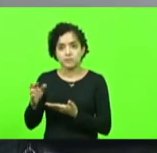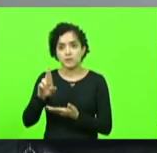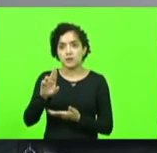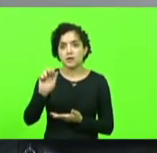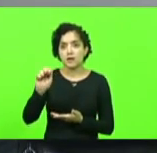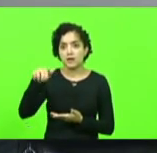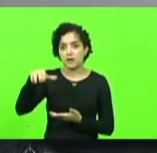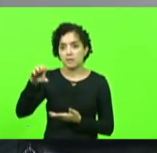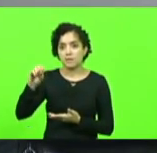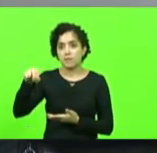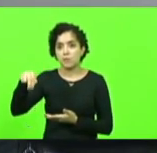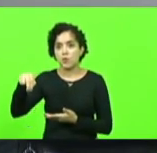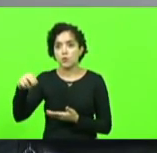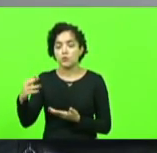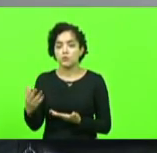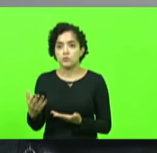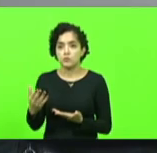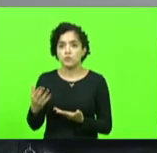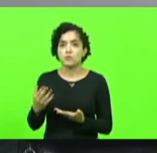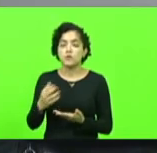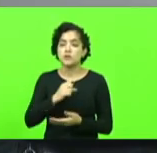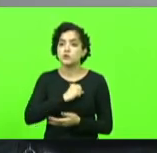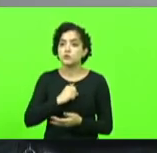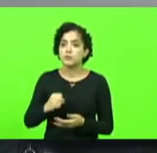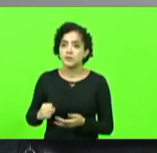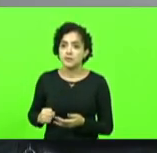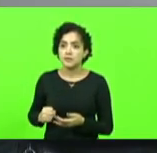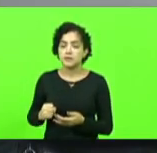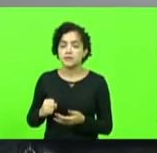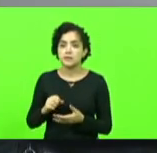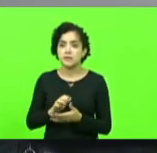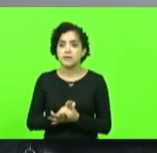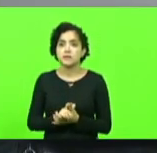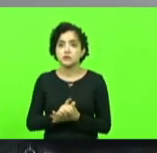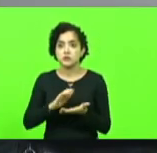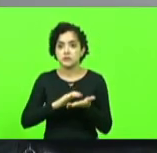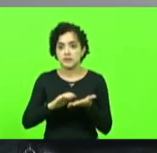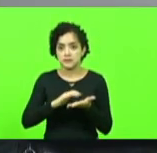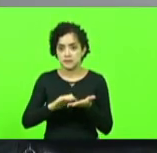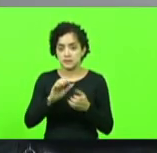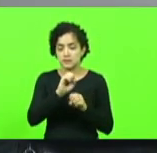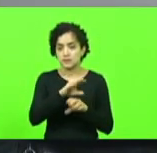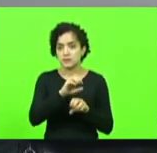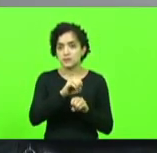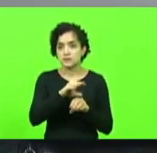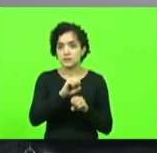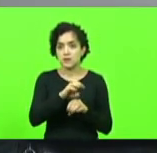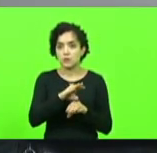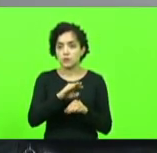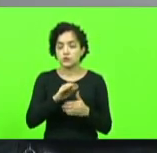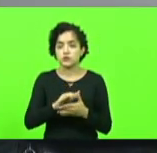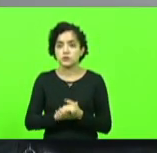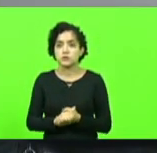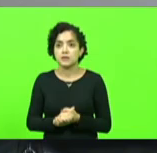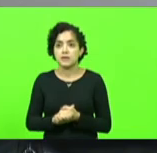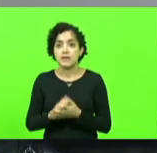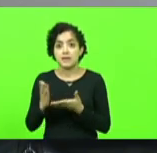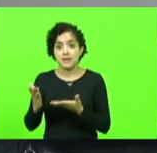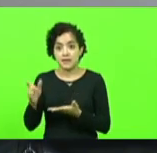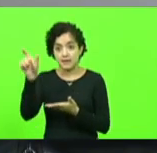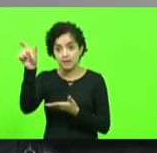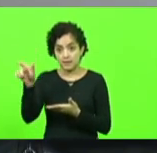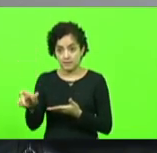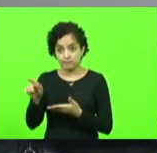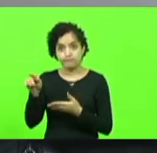Tartari, superintendente de regulação da Secretaria de Estado da Saúde. Esse homem é médico